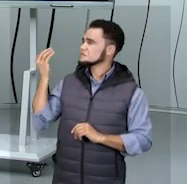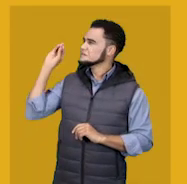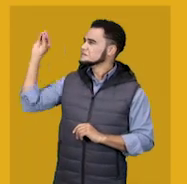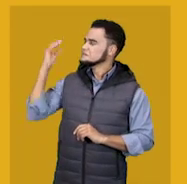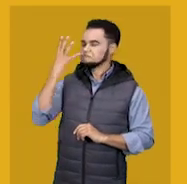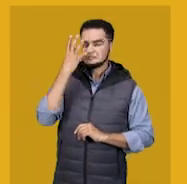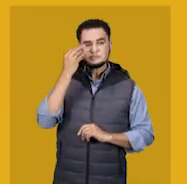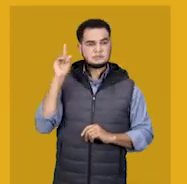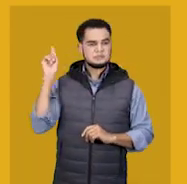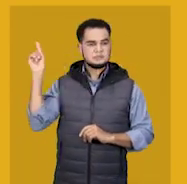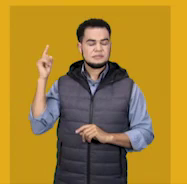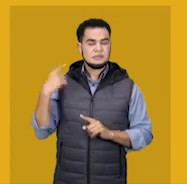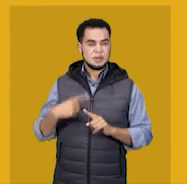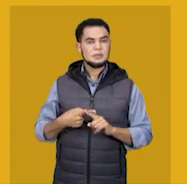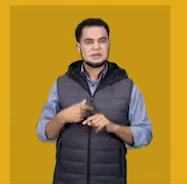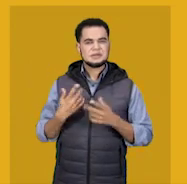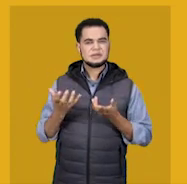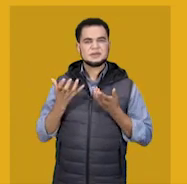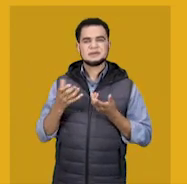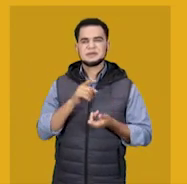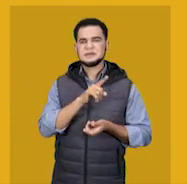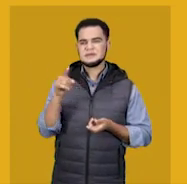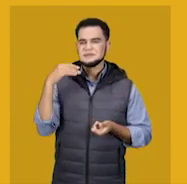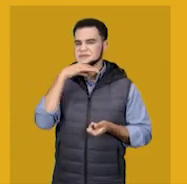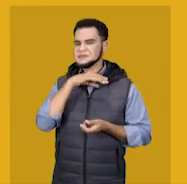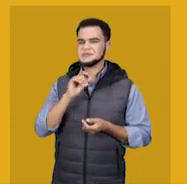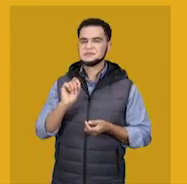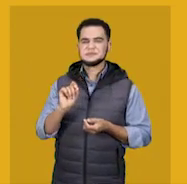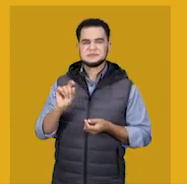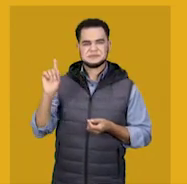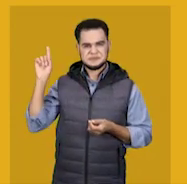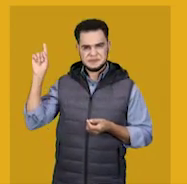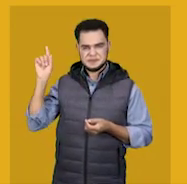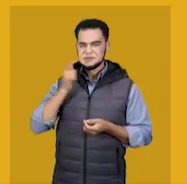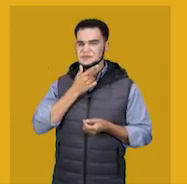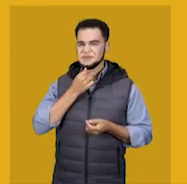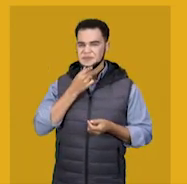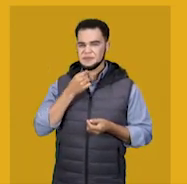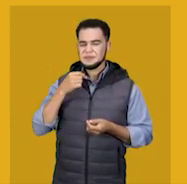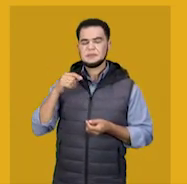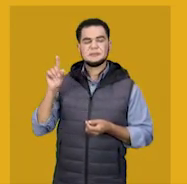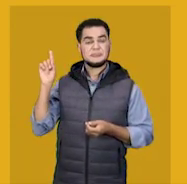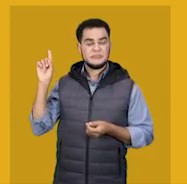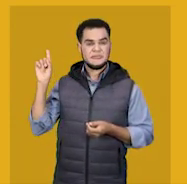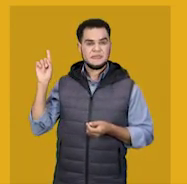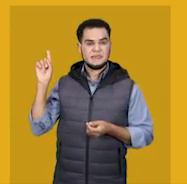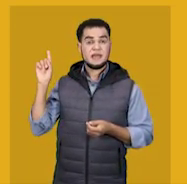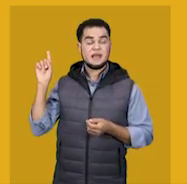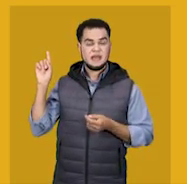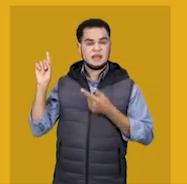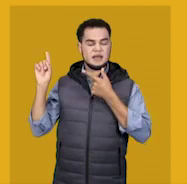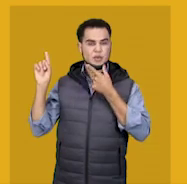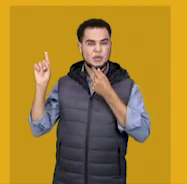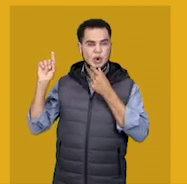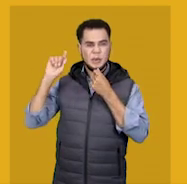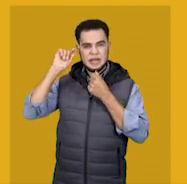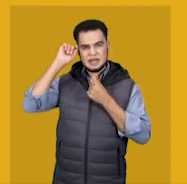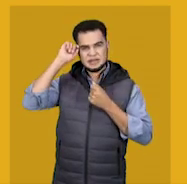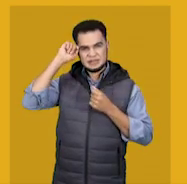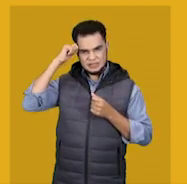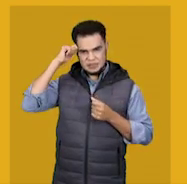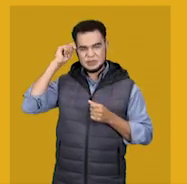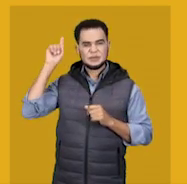porque eu quero que vocês percebam que Machado de Assis era um homem negro.